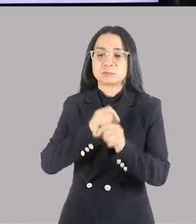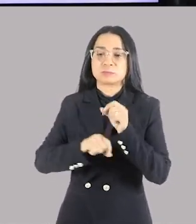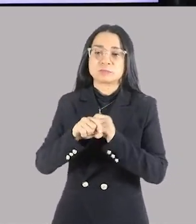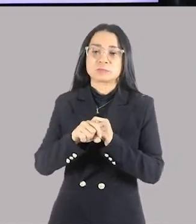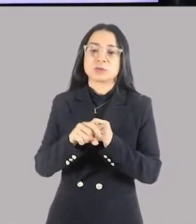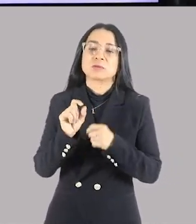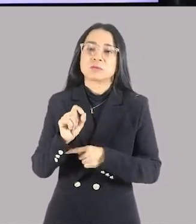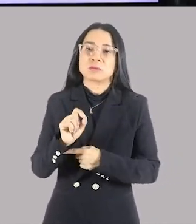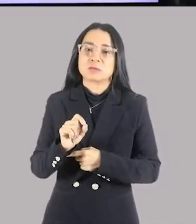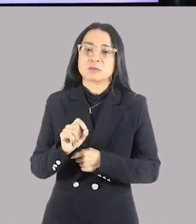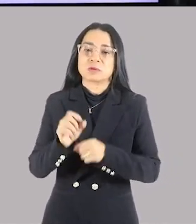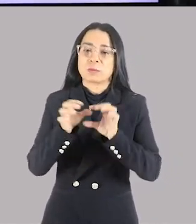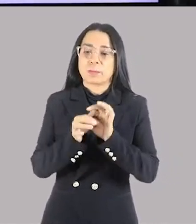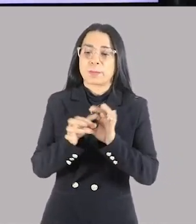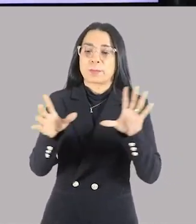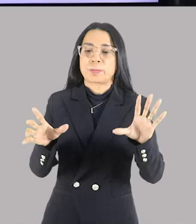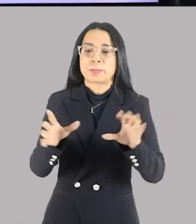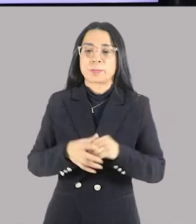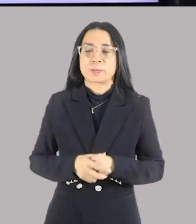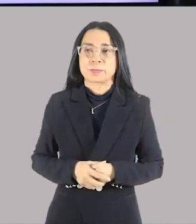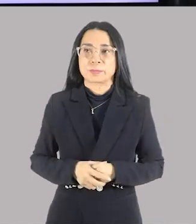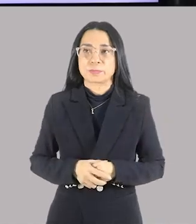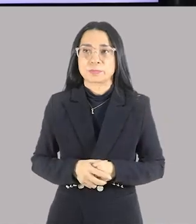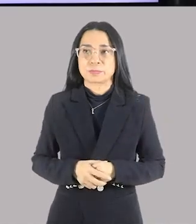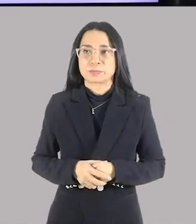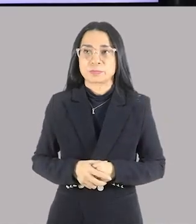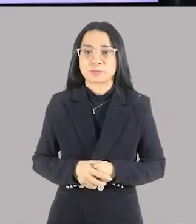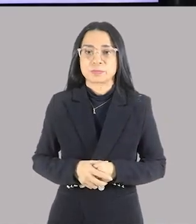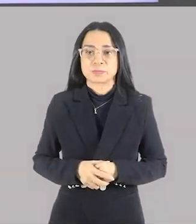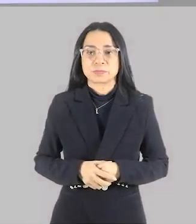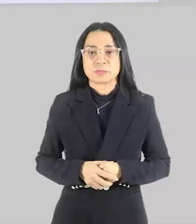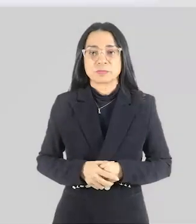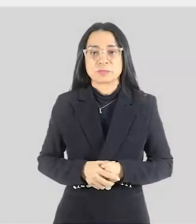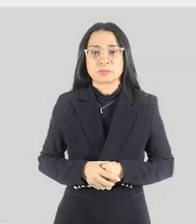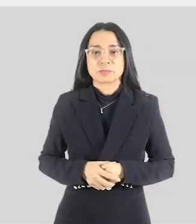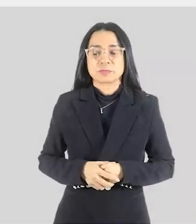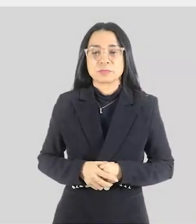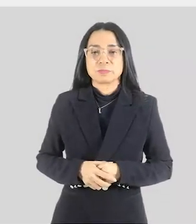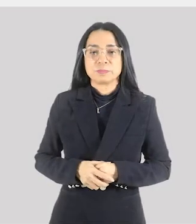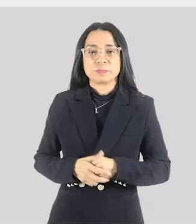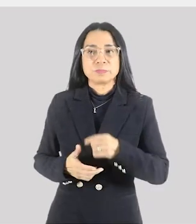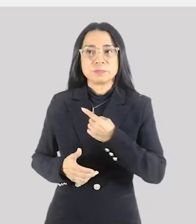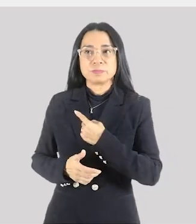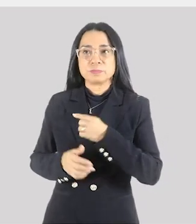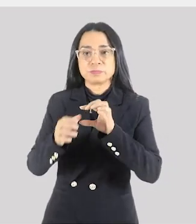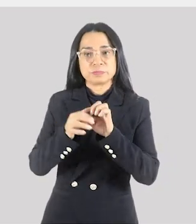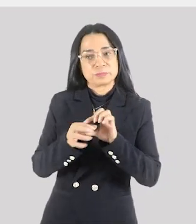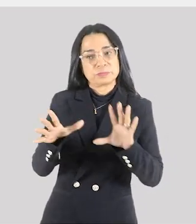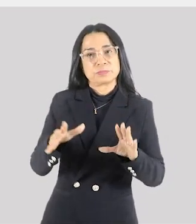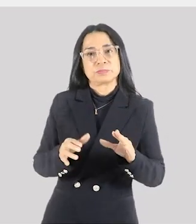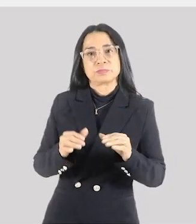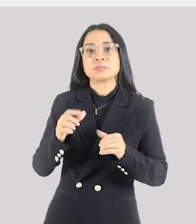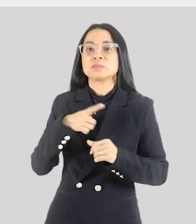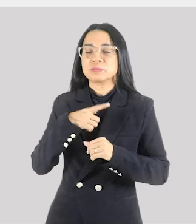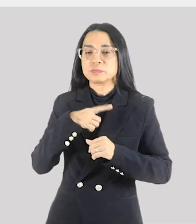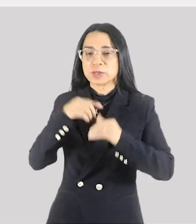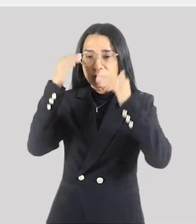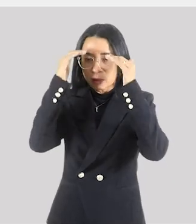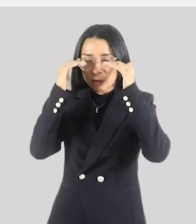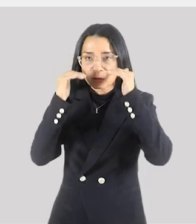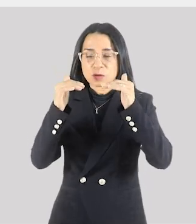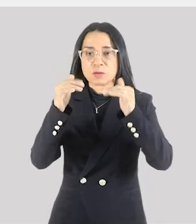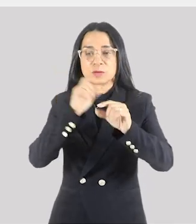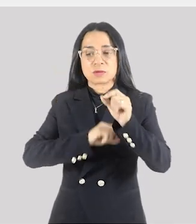são órgãos independentes, ok? Já os órgãos autônomos têm subordinação direta